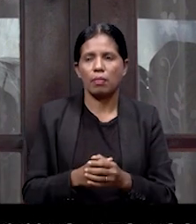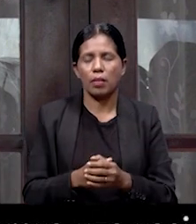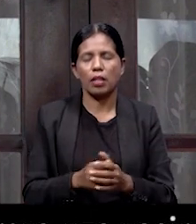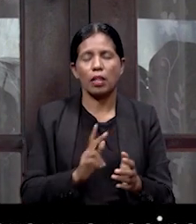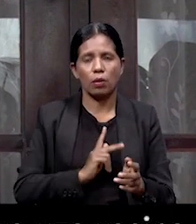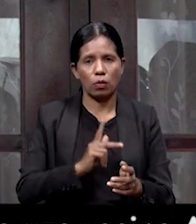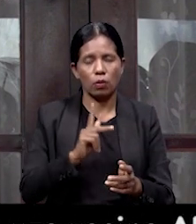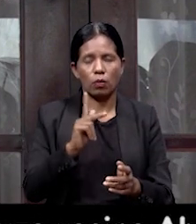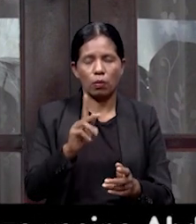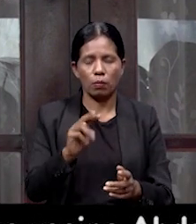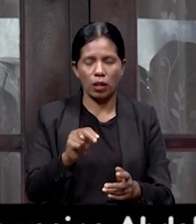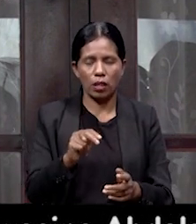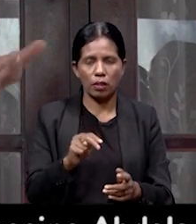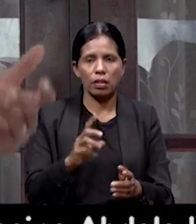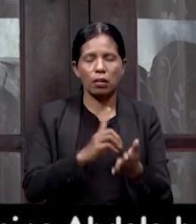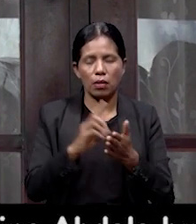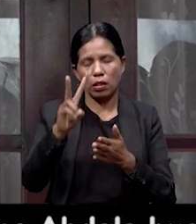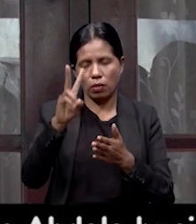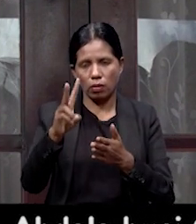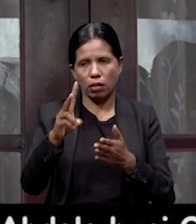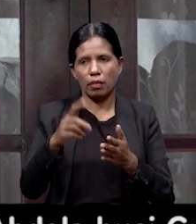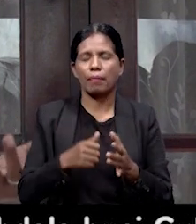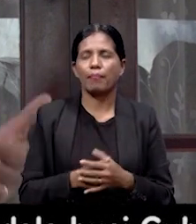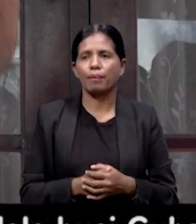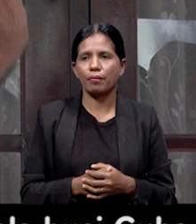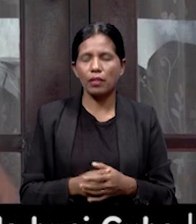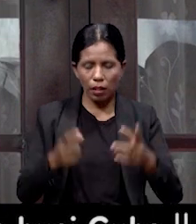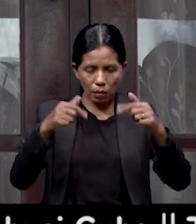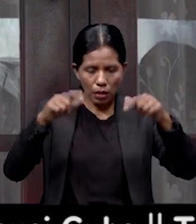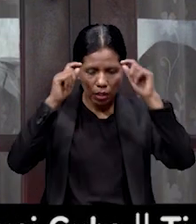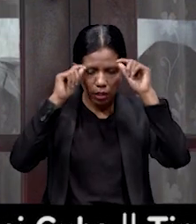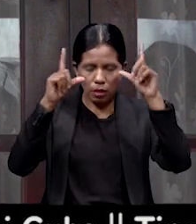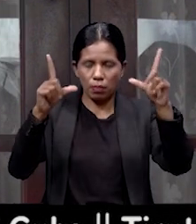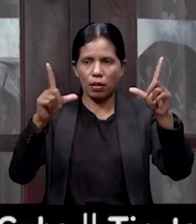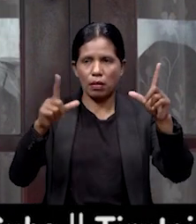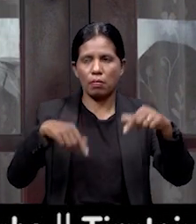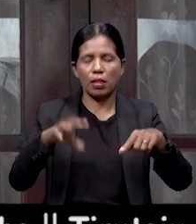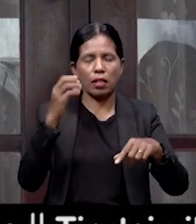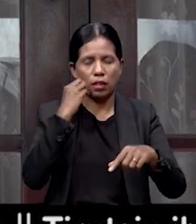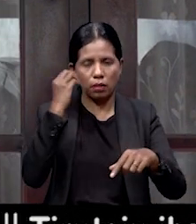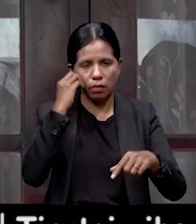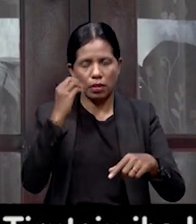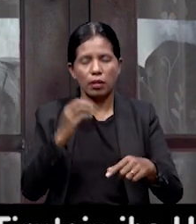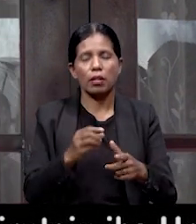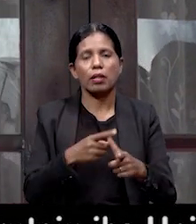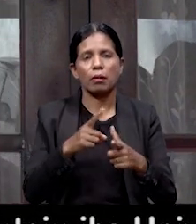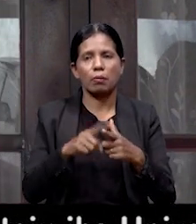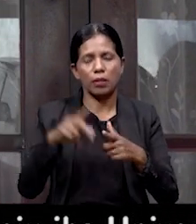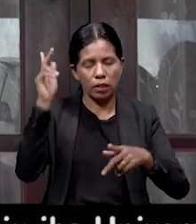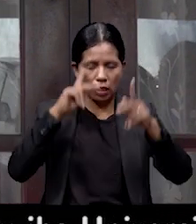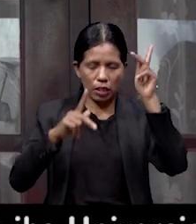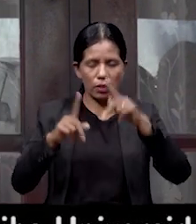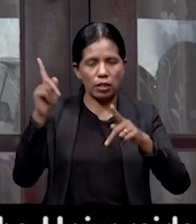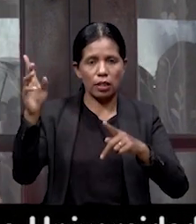nia dite semana ruan sinema ne fila ba mai Timor ba ninia uma pois kazu ida mo si ya